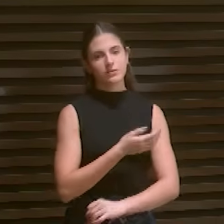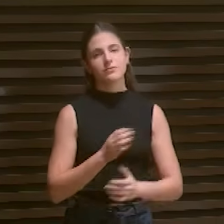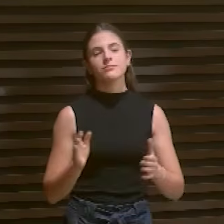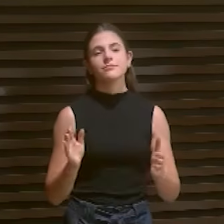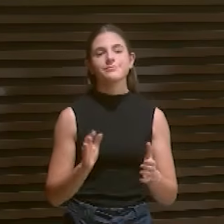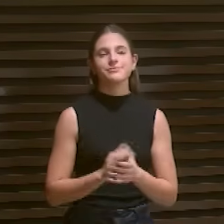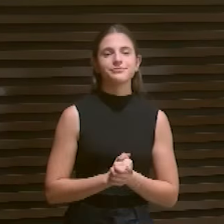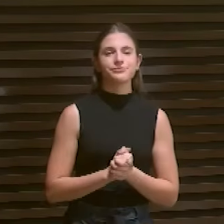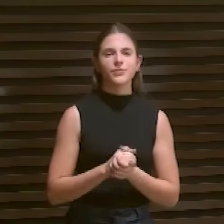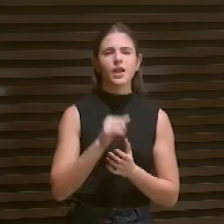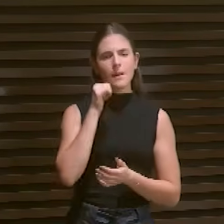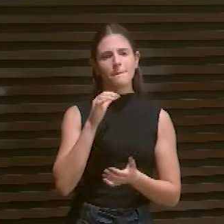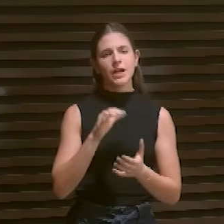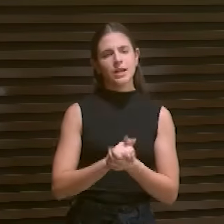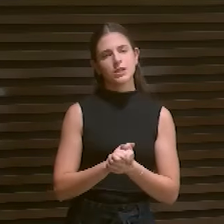Cônjuge,